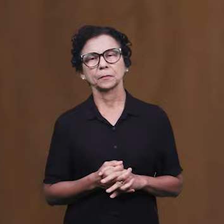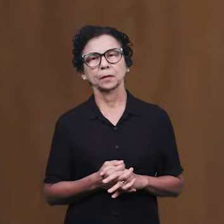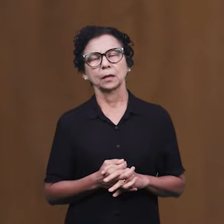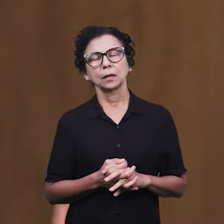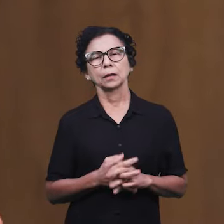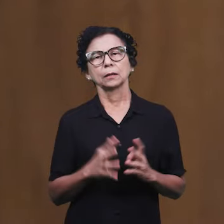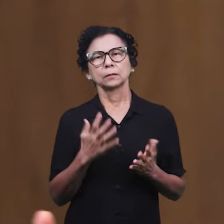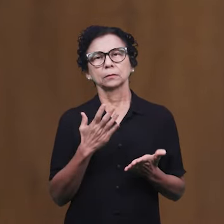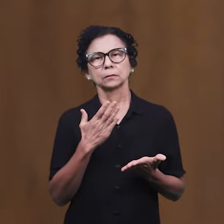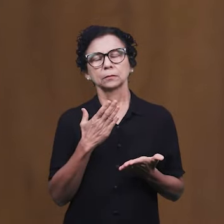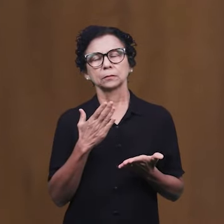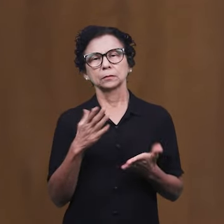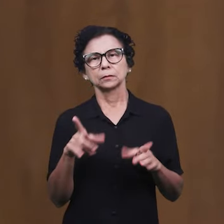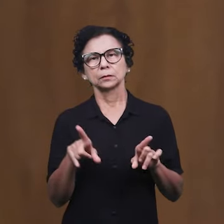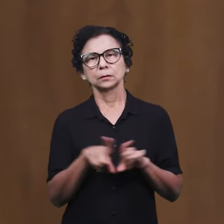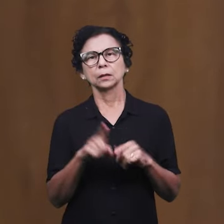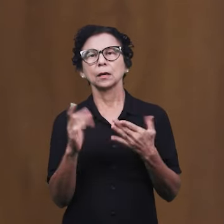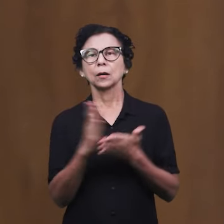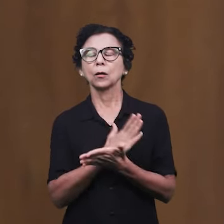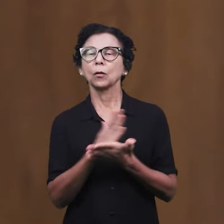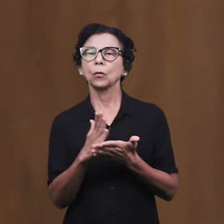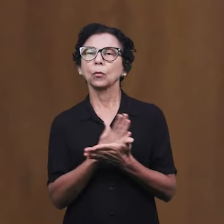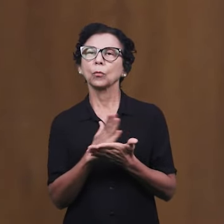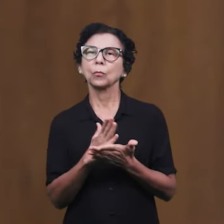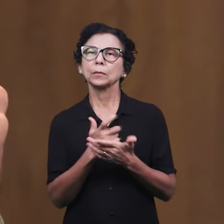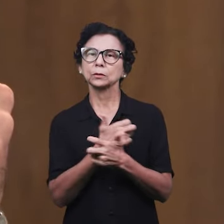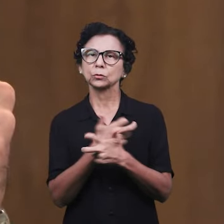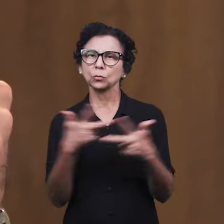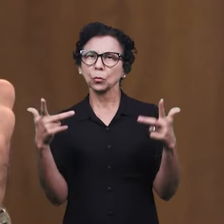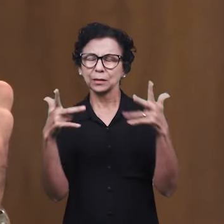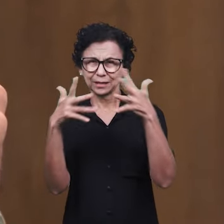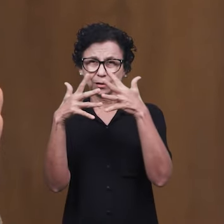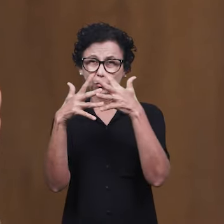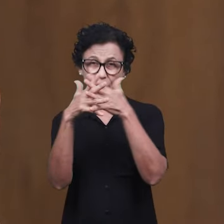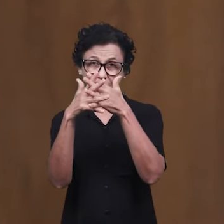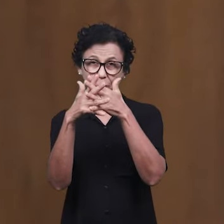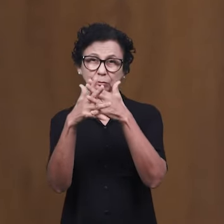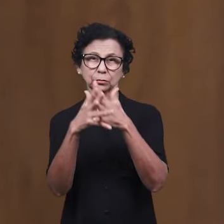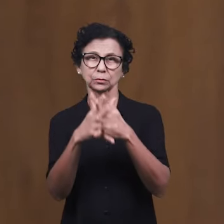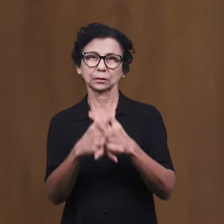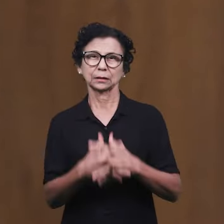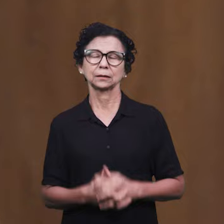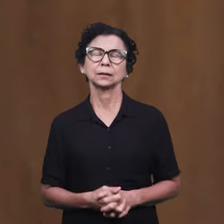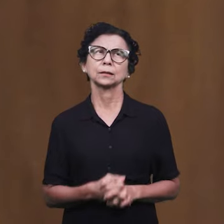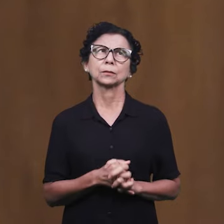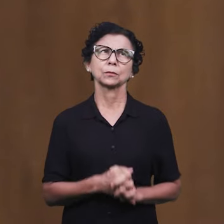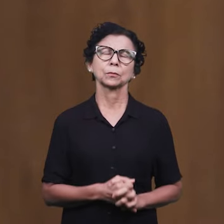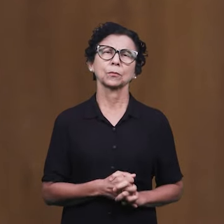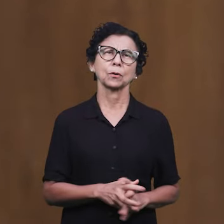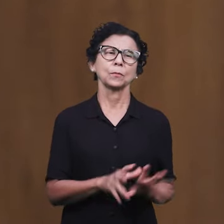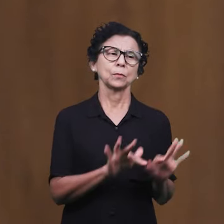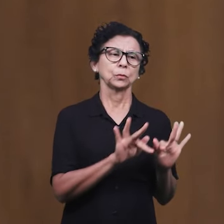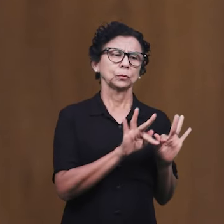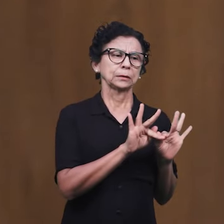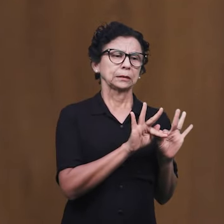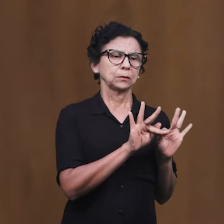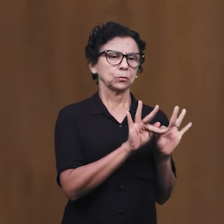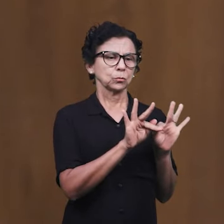que a irmã já trouxe para nós, algo muito simples para chegar em algo muito complexo, ele não